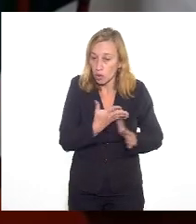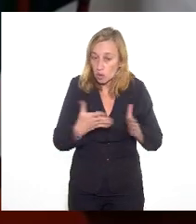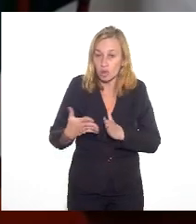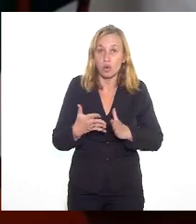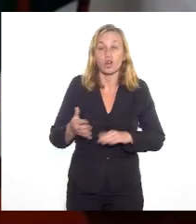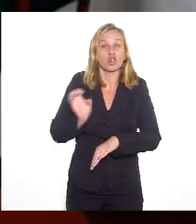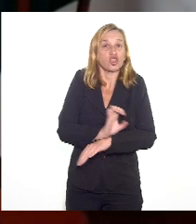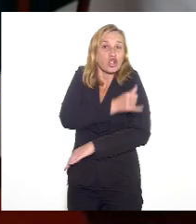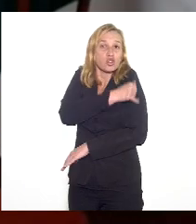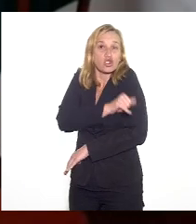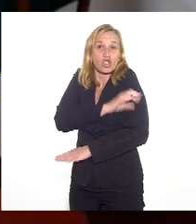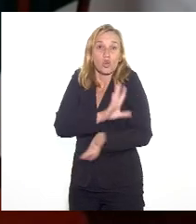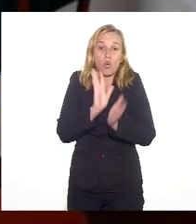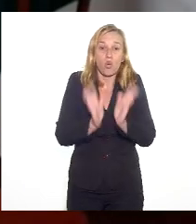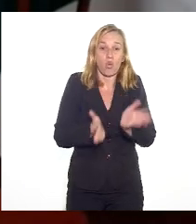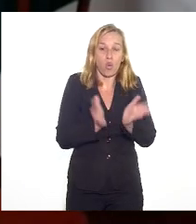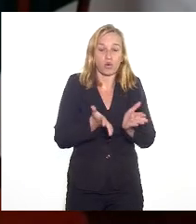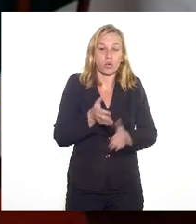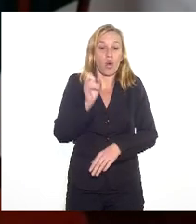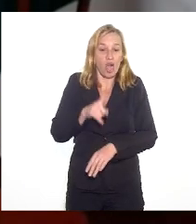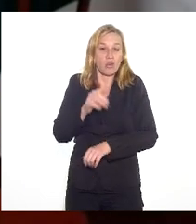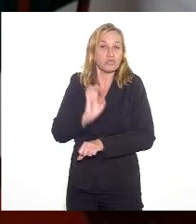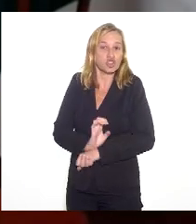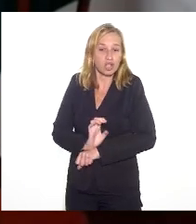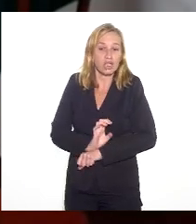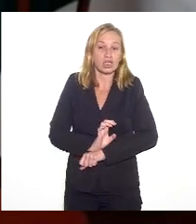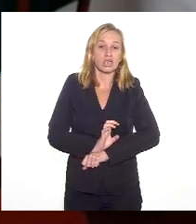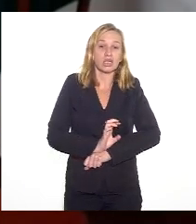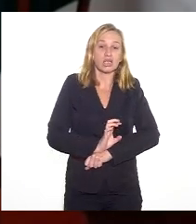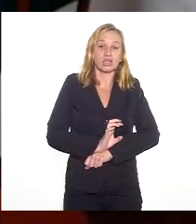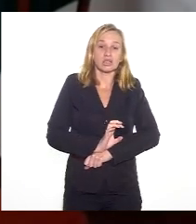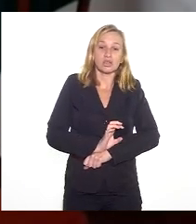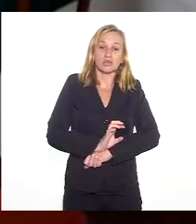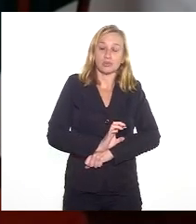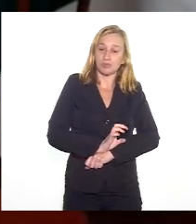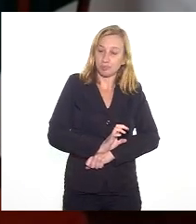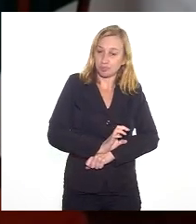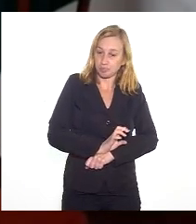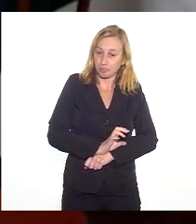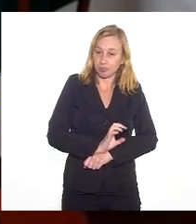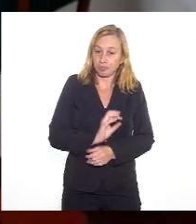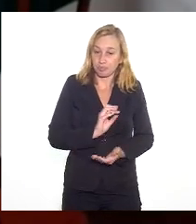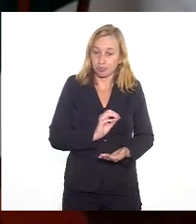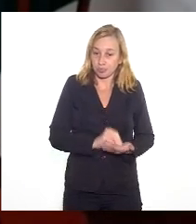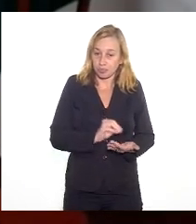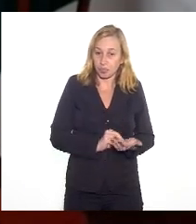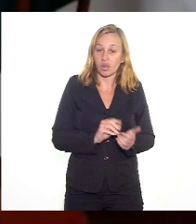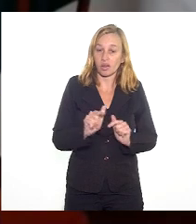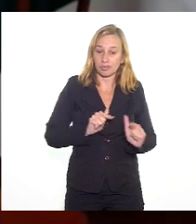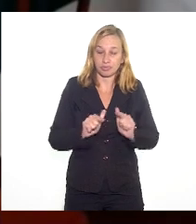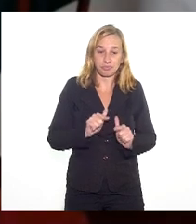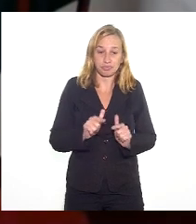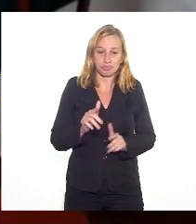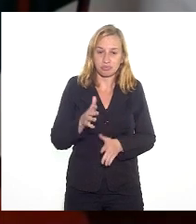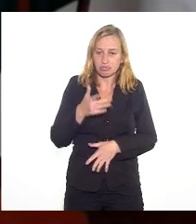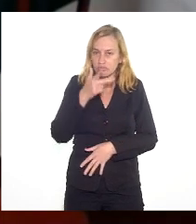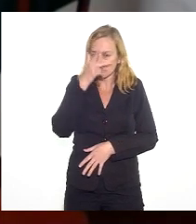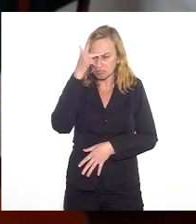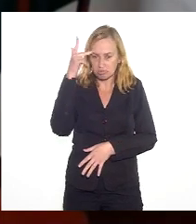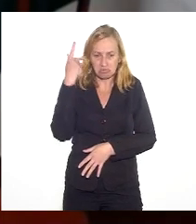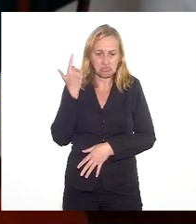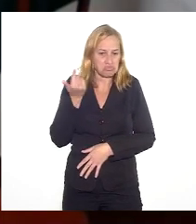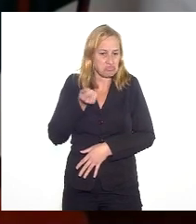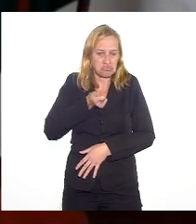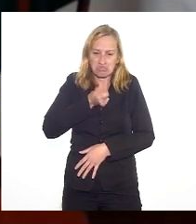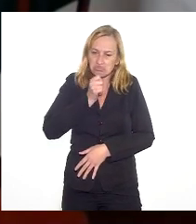do Rio de Janeiro, hoje, é um Estado muito insalubre no que tange a negócios. Ninguém mais quer fazer negócio no Rio.